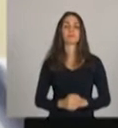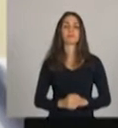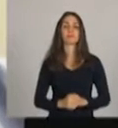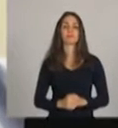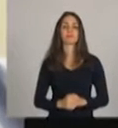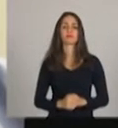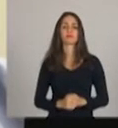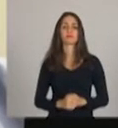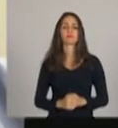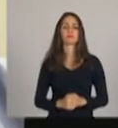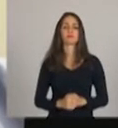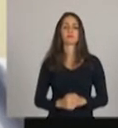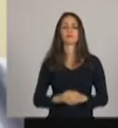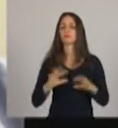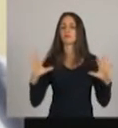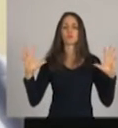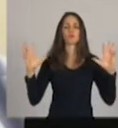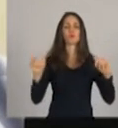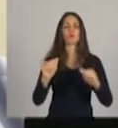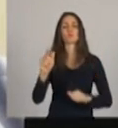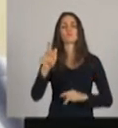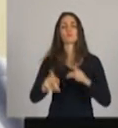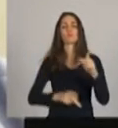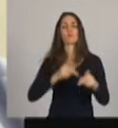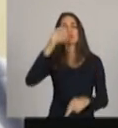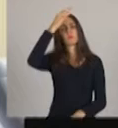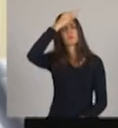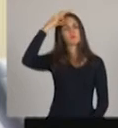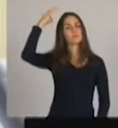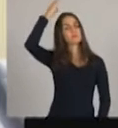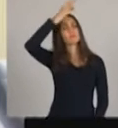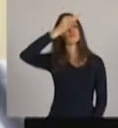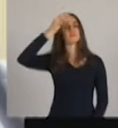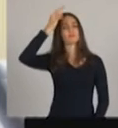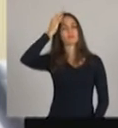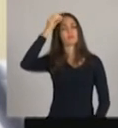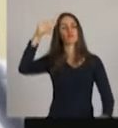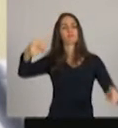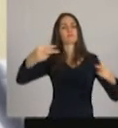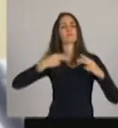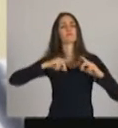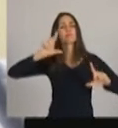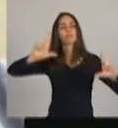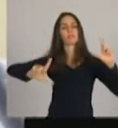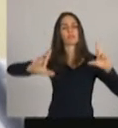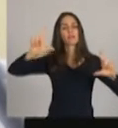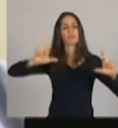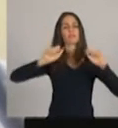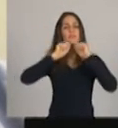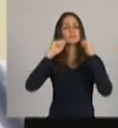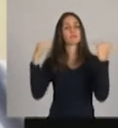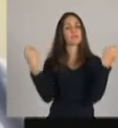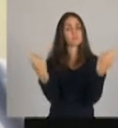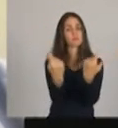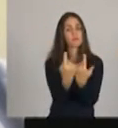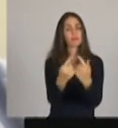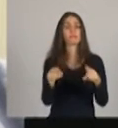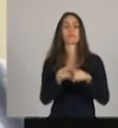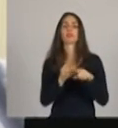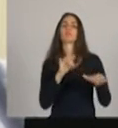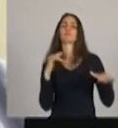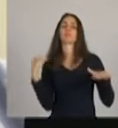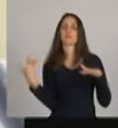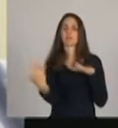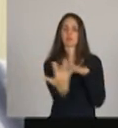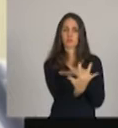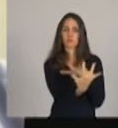desde o início dessa manhã, e a toda a população capixaba que também nos acompanha através da TV Assembleia e das redes sociais.